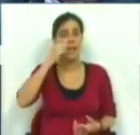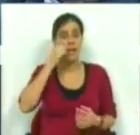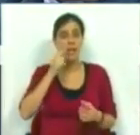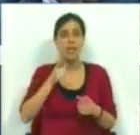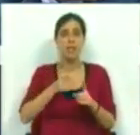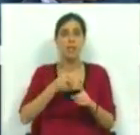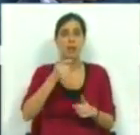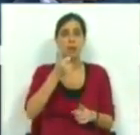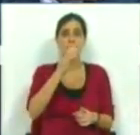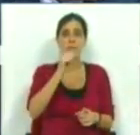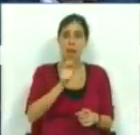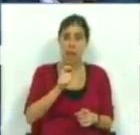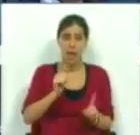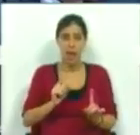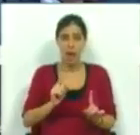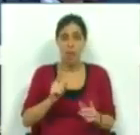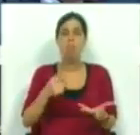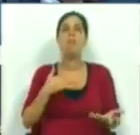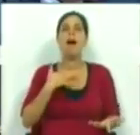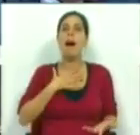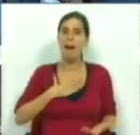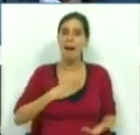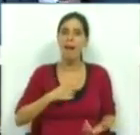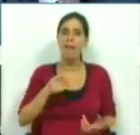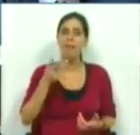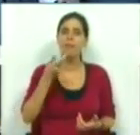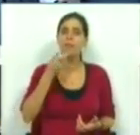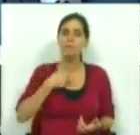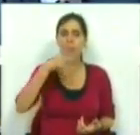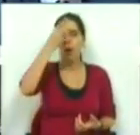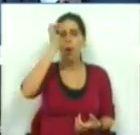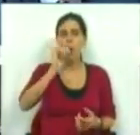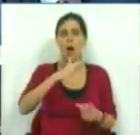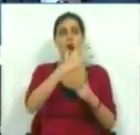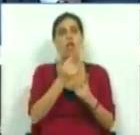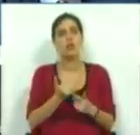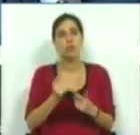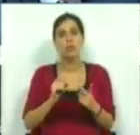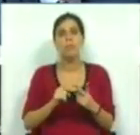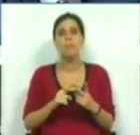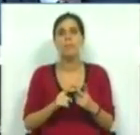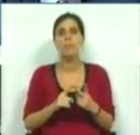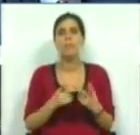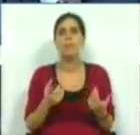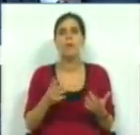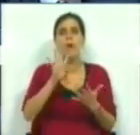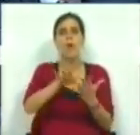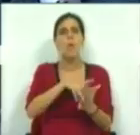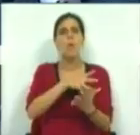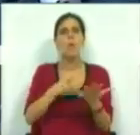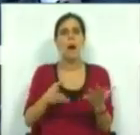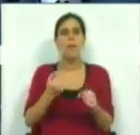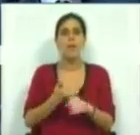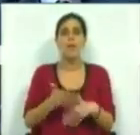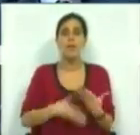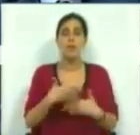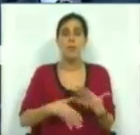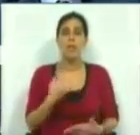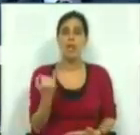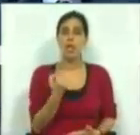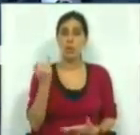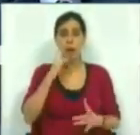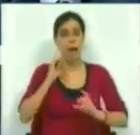não passa também pelo BCE? Eu gostaria de saber a sua opinião sobre isso. Em segundo lugar, quanto ao quadro e ao funcionamento